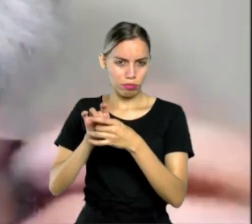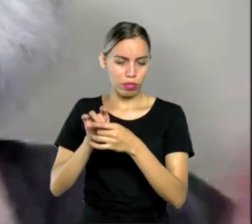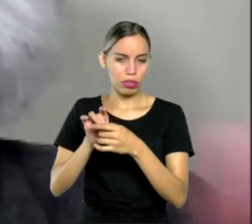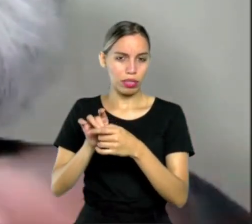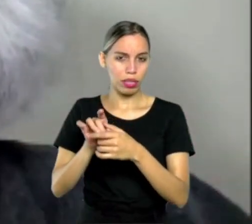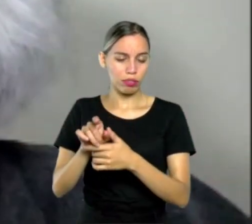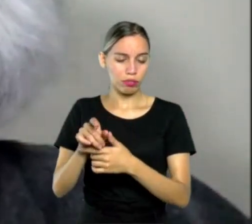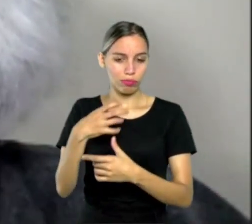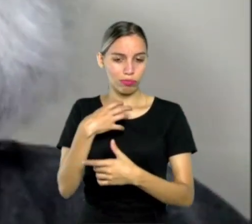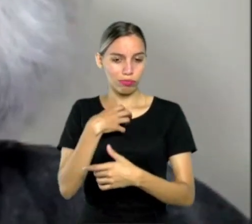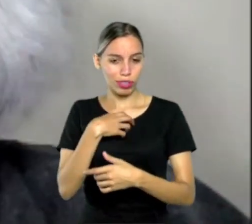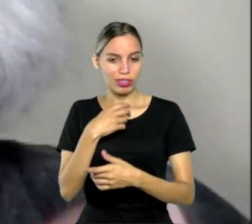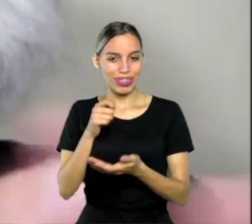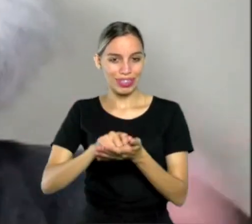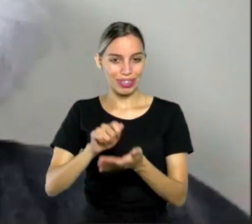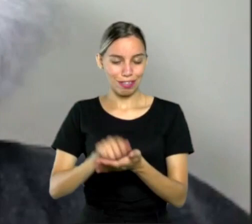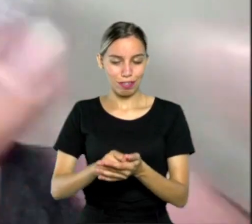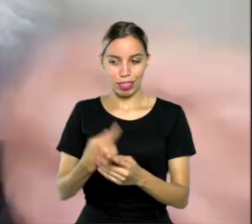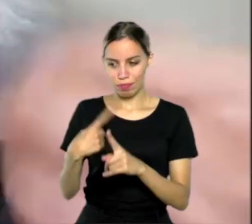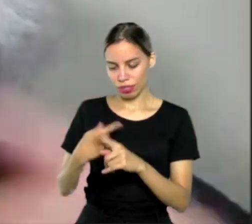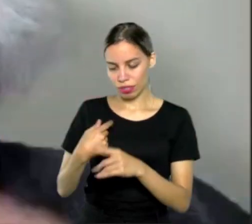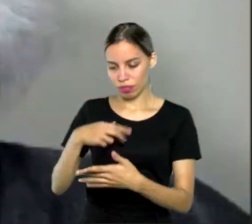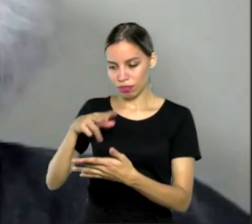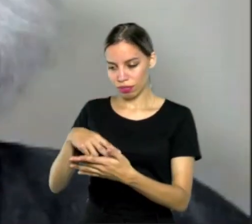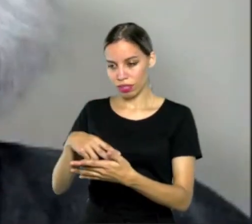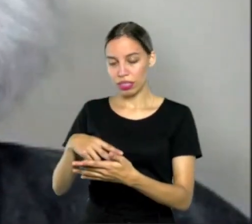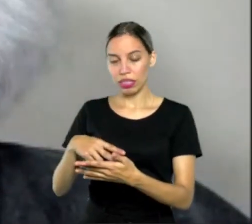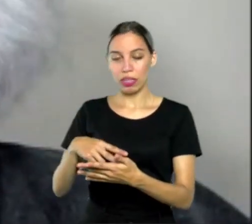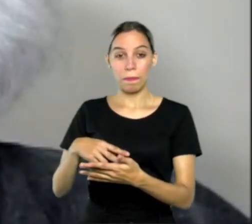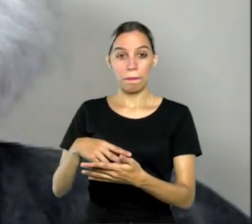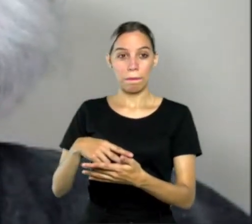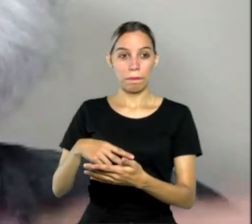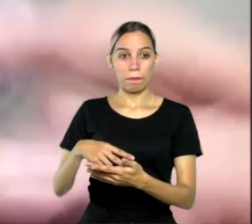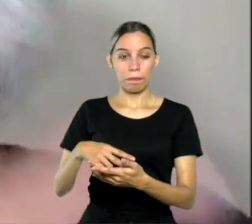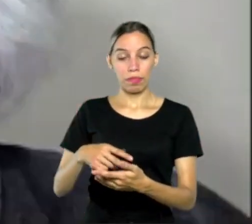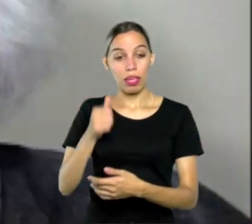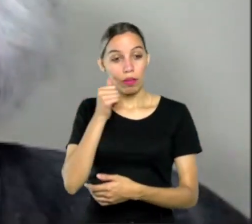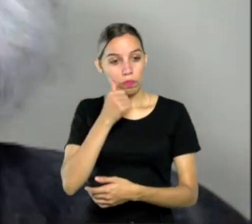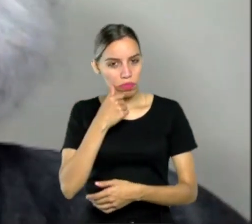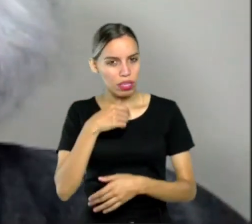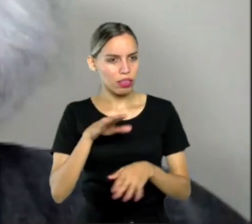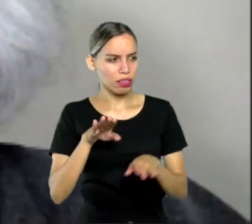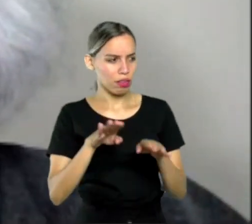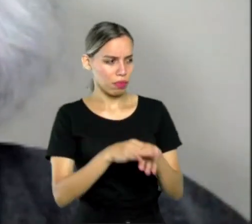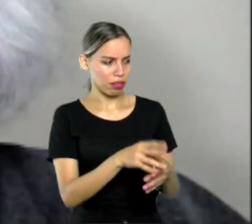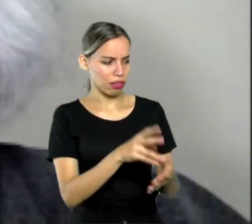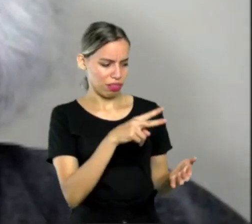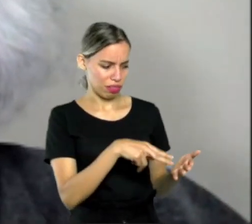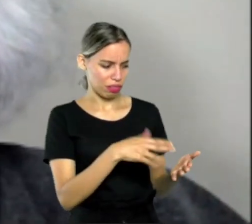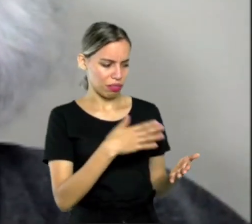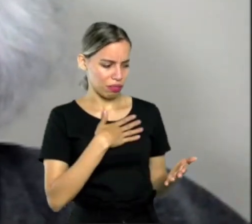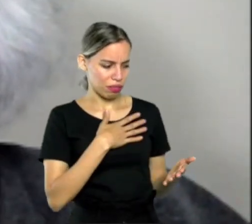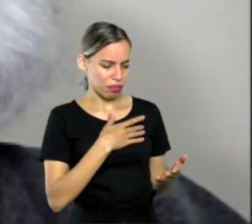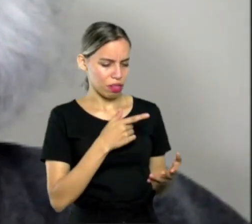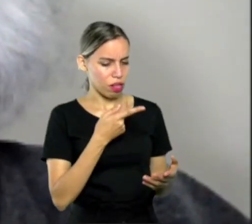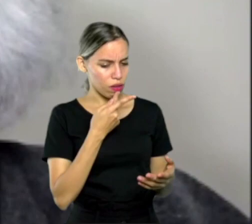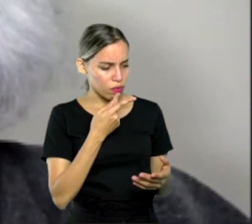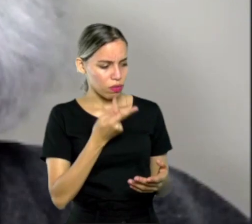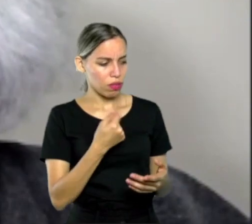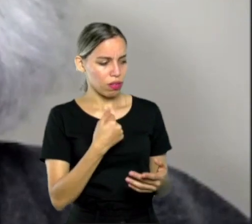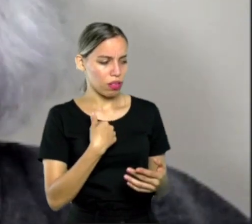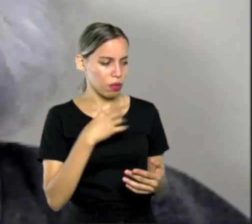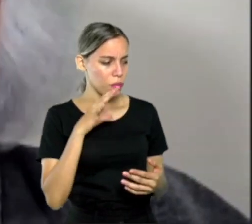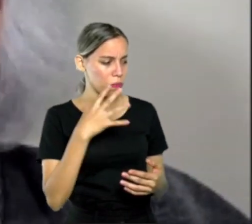vejo muito na poesia dela. Um dia ela brincou comigo que ela também acha que há essa aproximação na nossa forma de escrever,